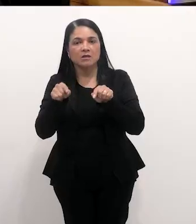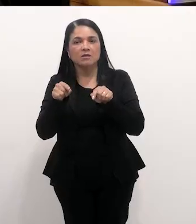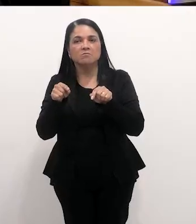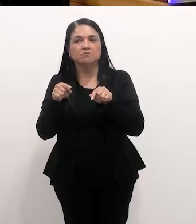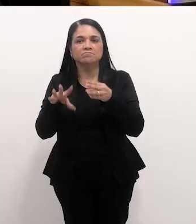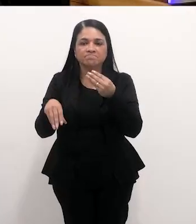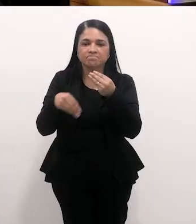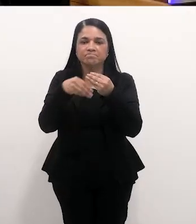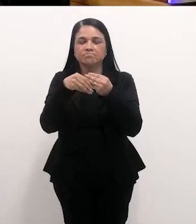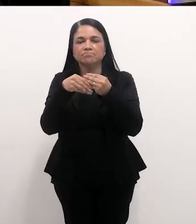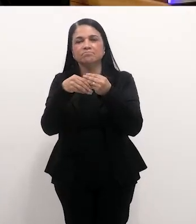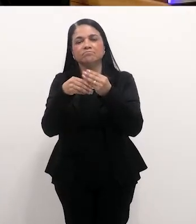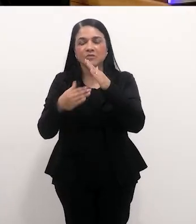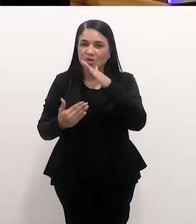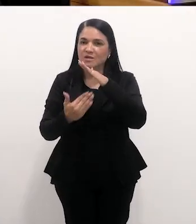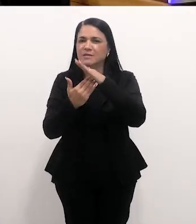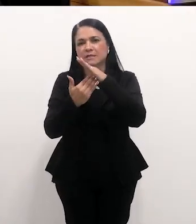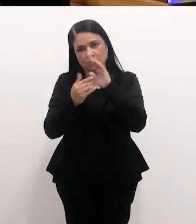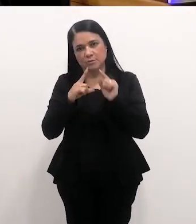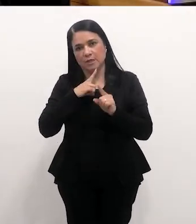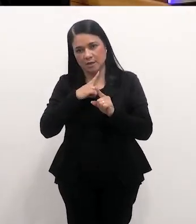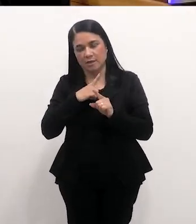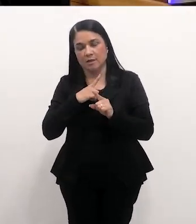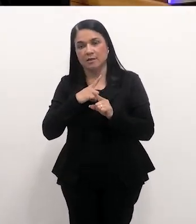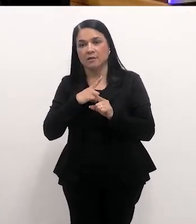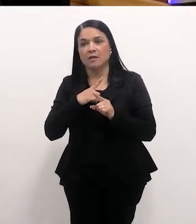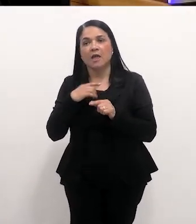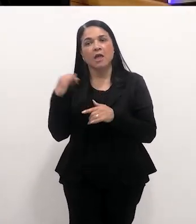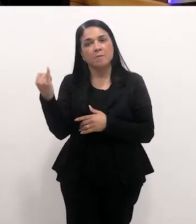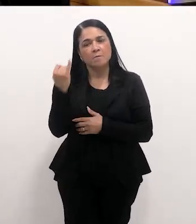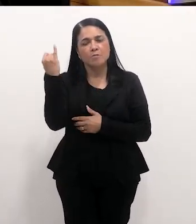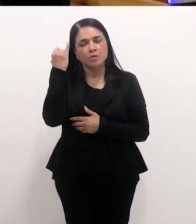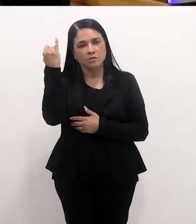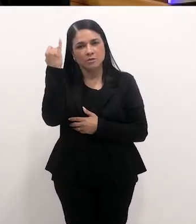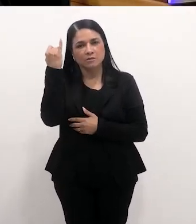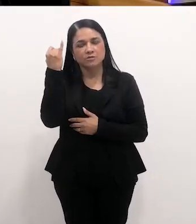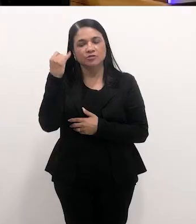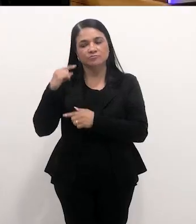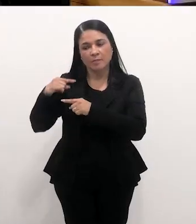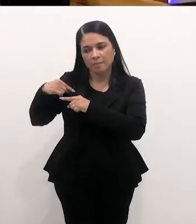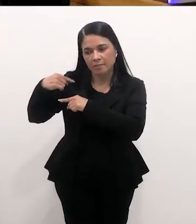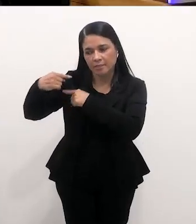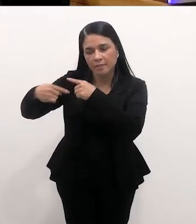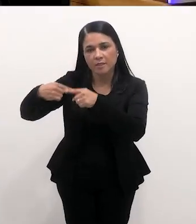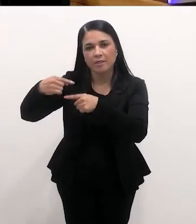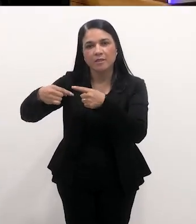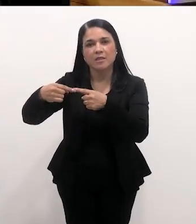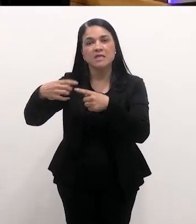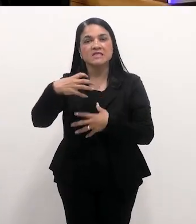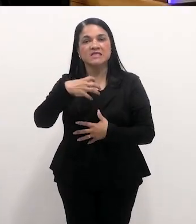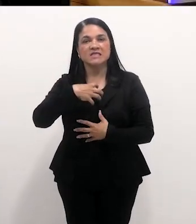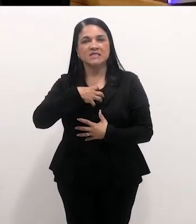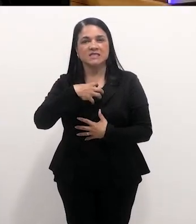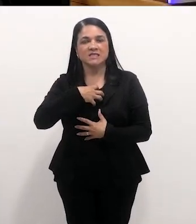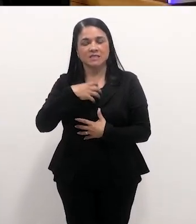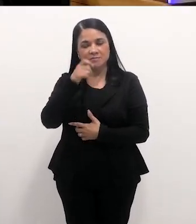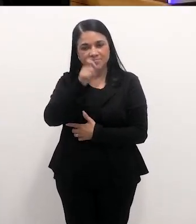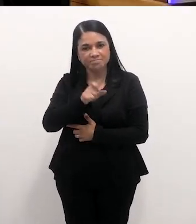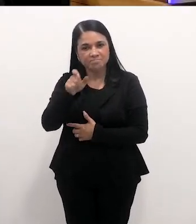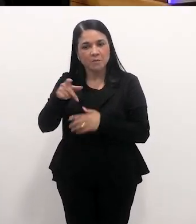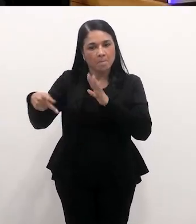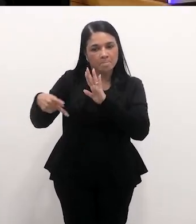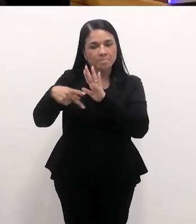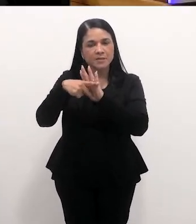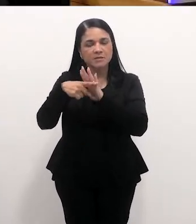de transição e eu acho que certamente será recomposto e com as limitações, etc. Então, eu acho importante o